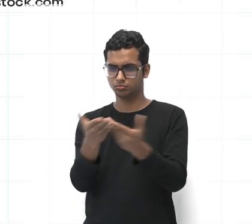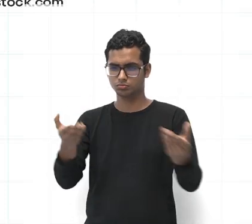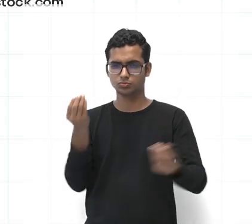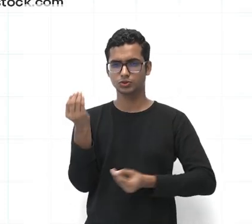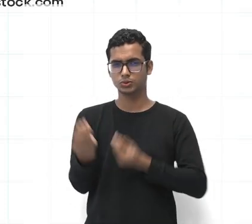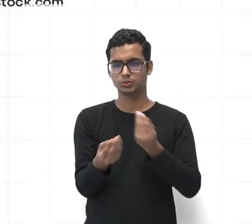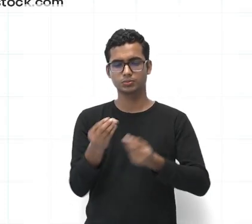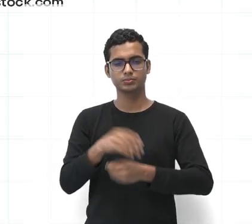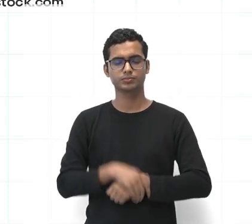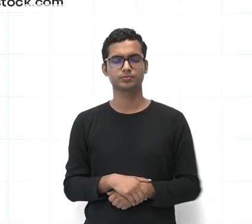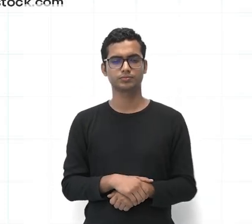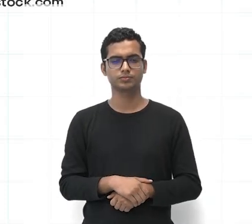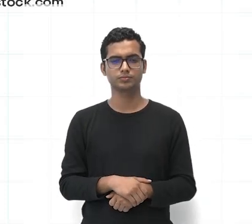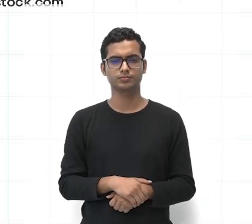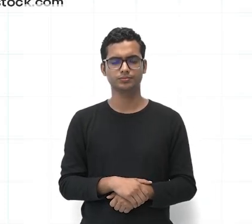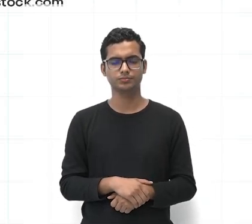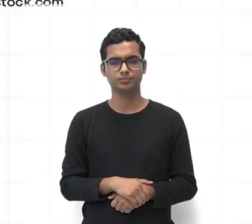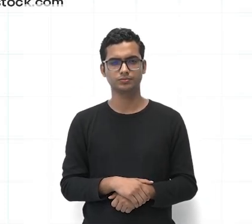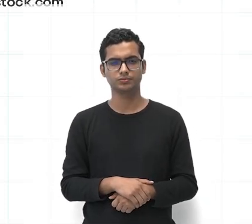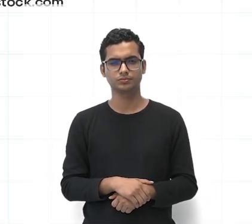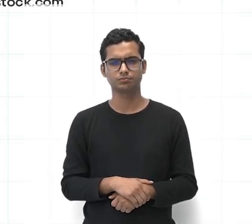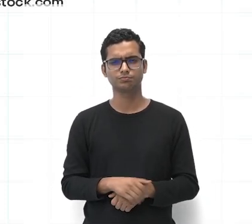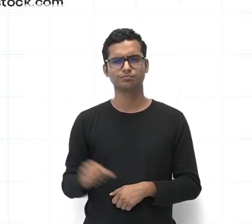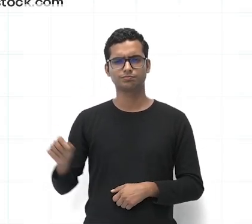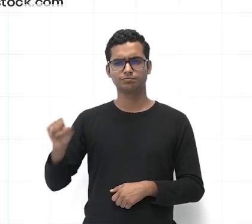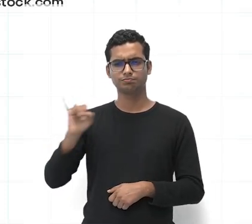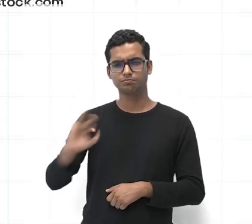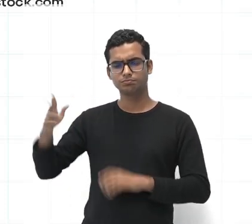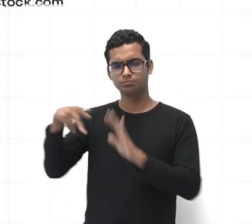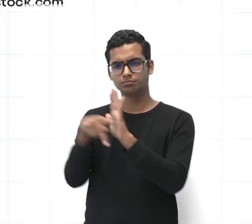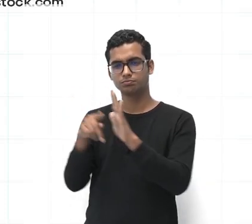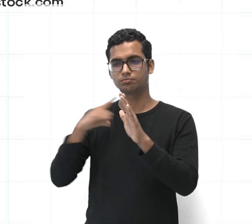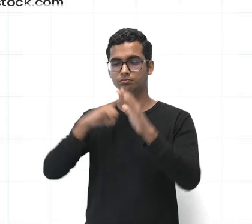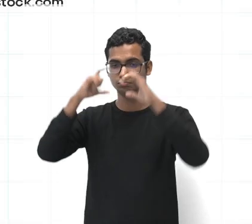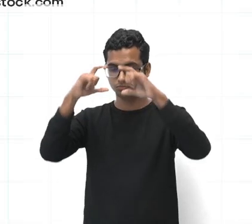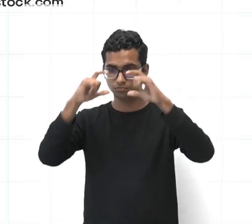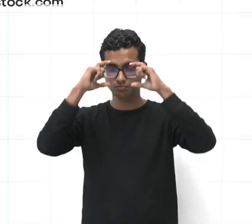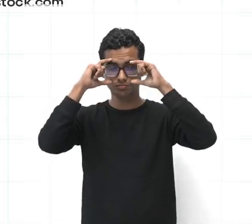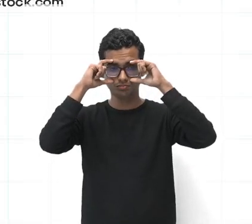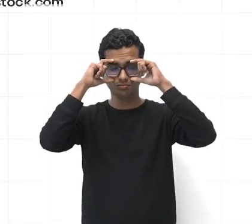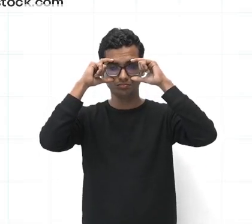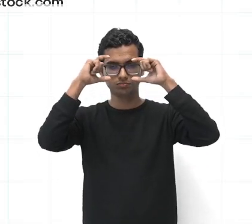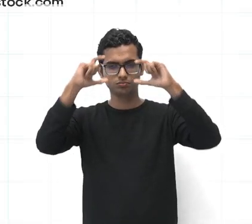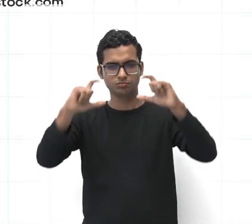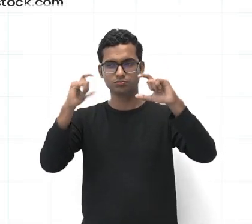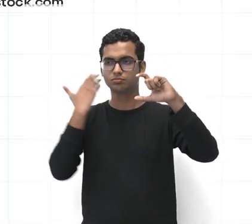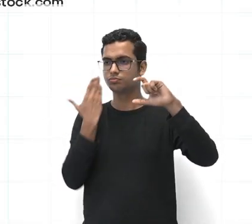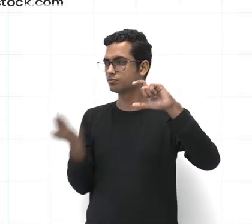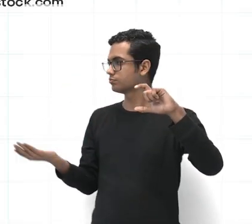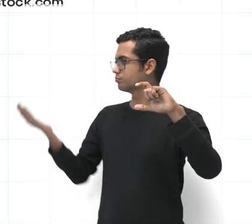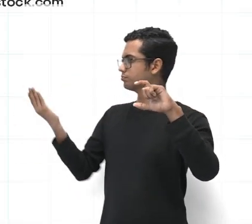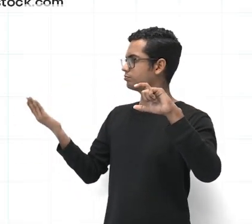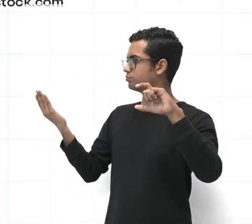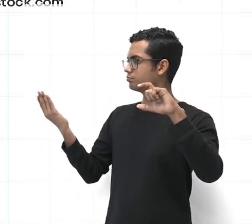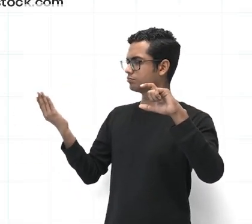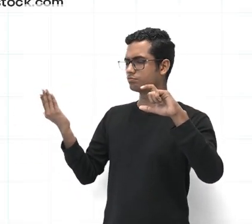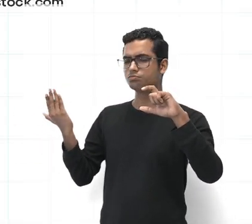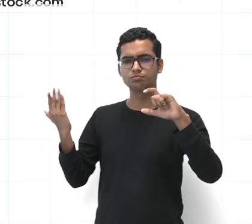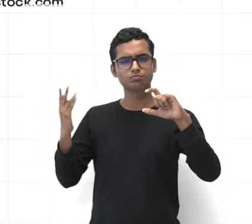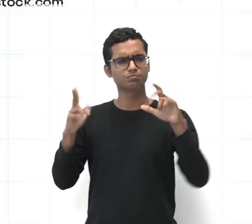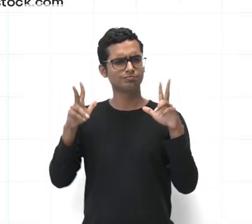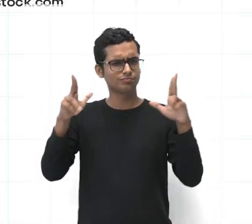esquema didático. Mas observem aí essa imagem do óculos que está aparecendo na sua telinha, é exatamente